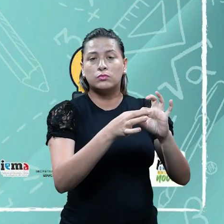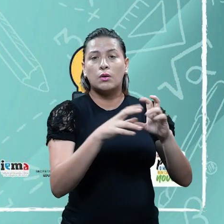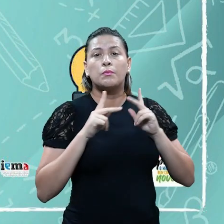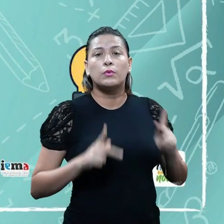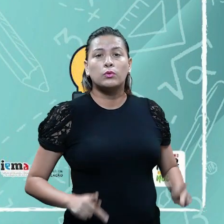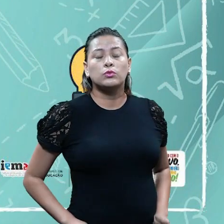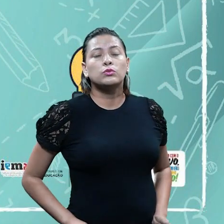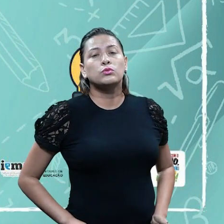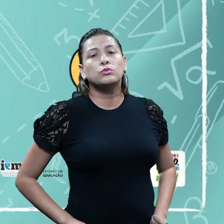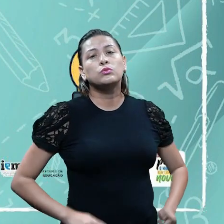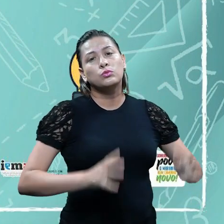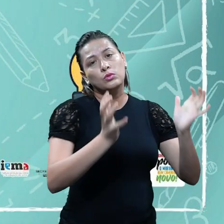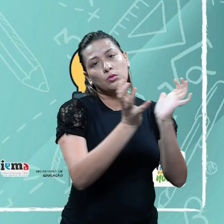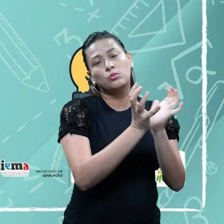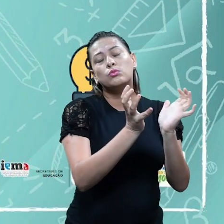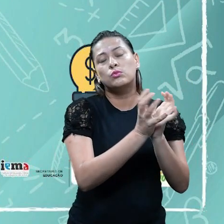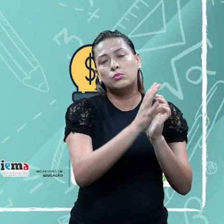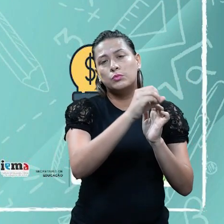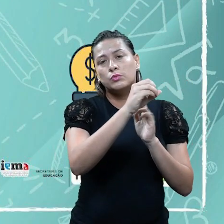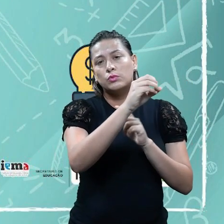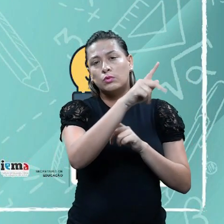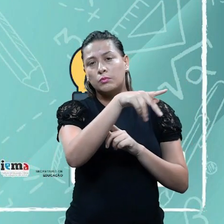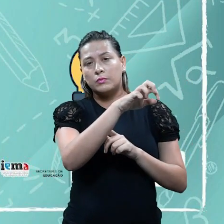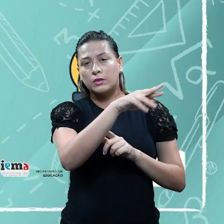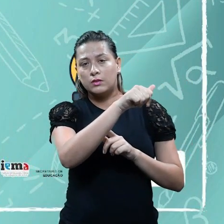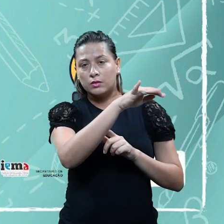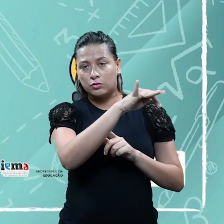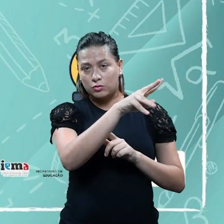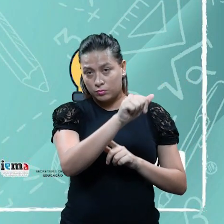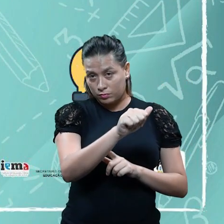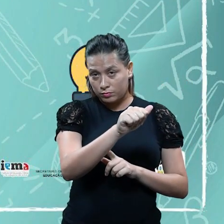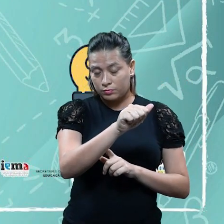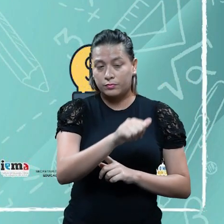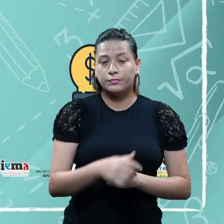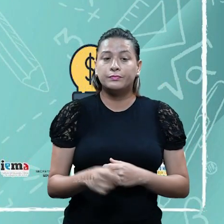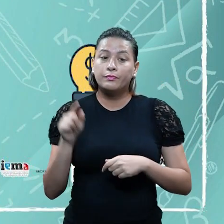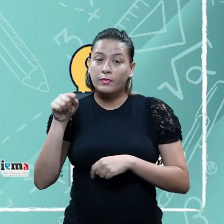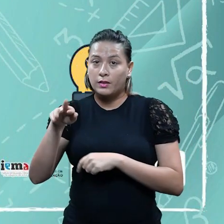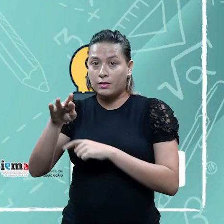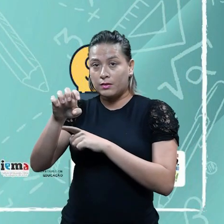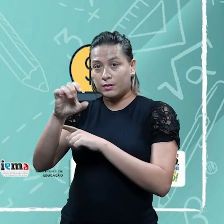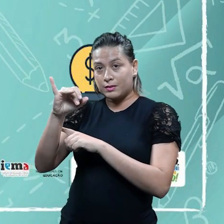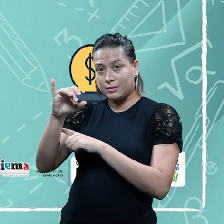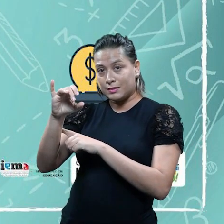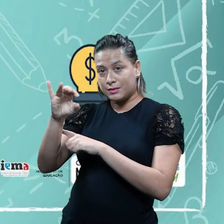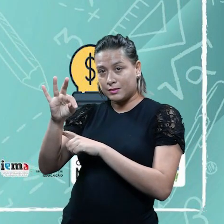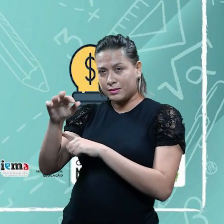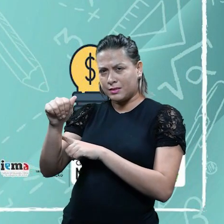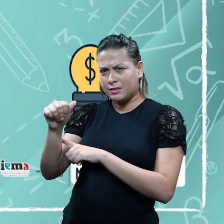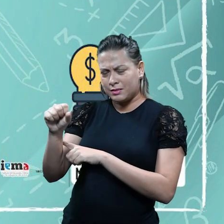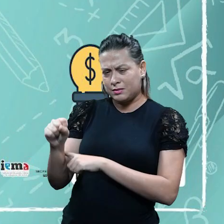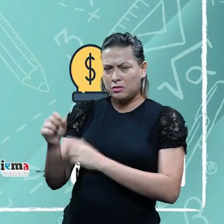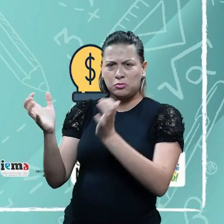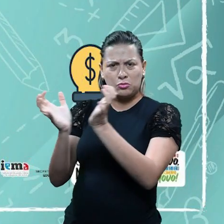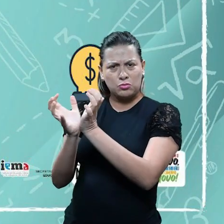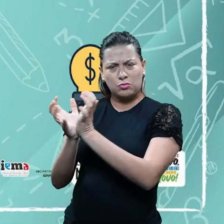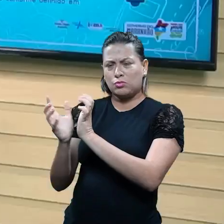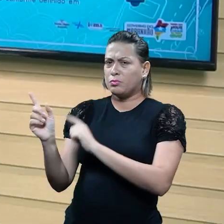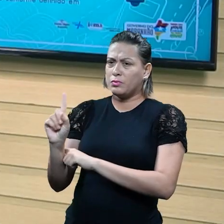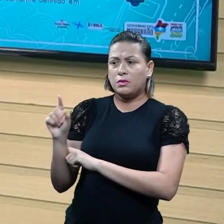a cooperativa existe para fazer, e receita decorrente de atos não cooperativos, ou seja, se a cooperativa